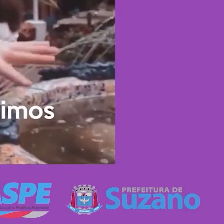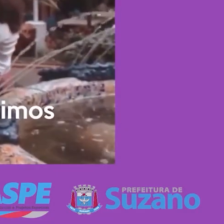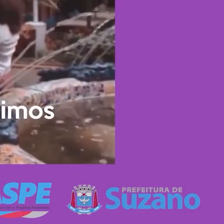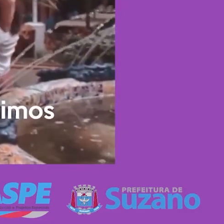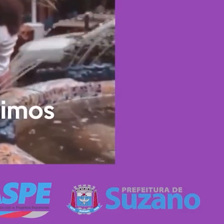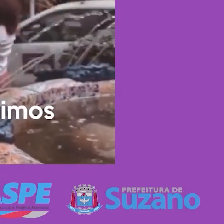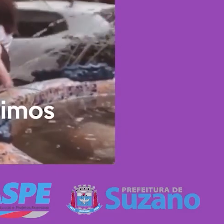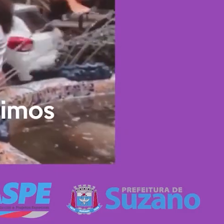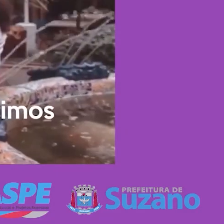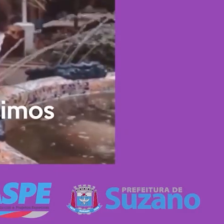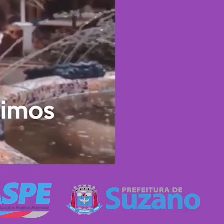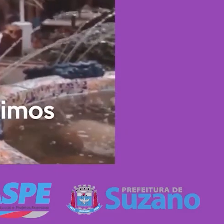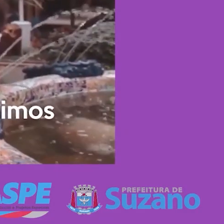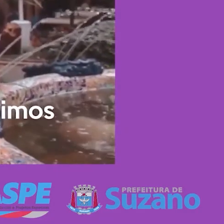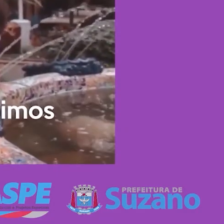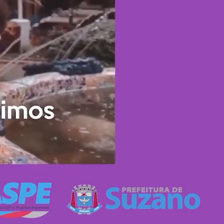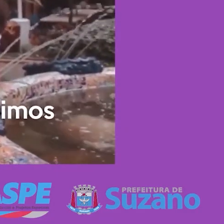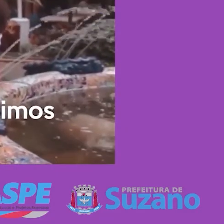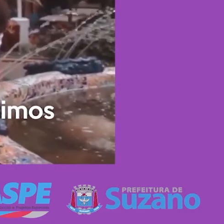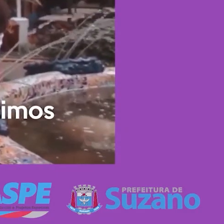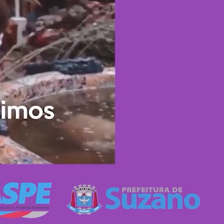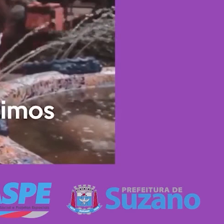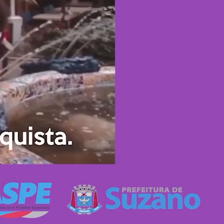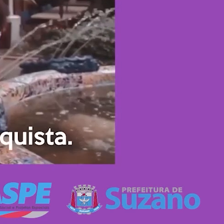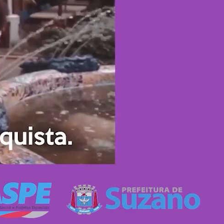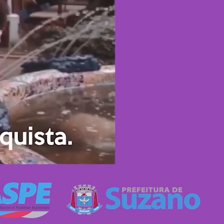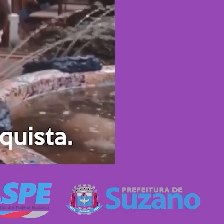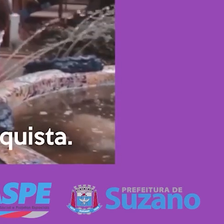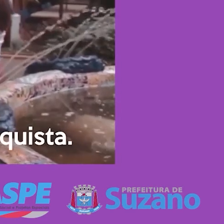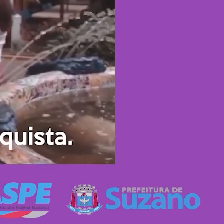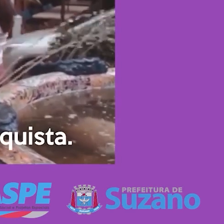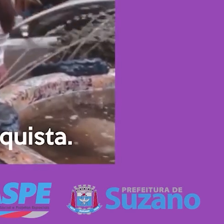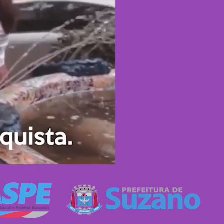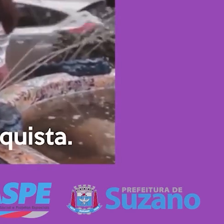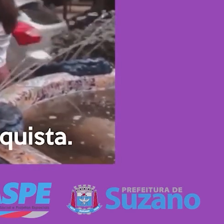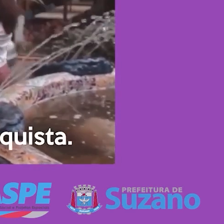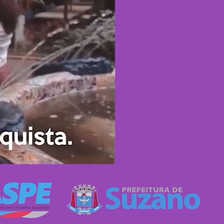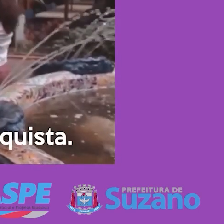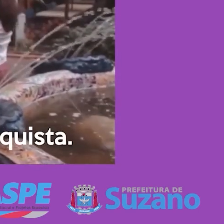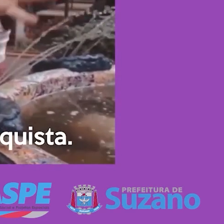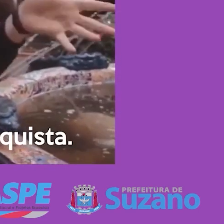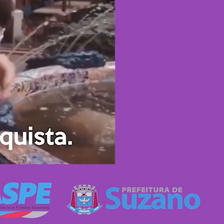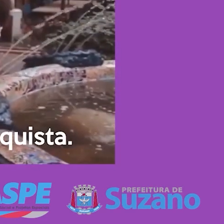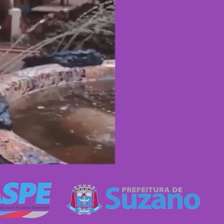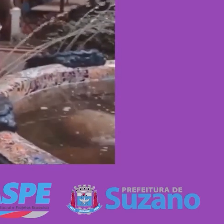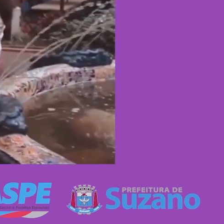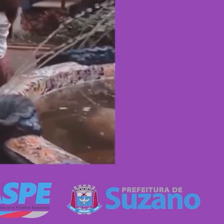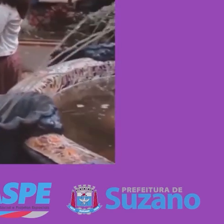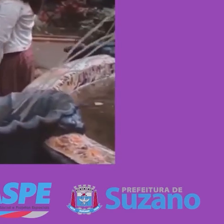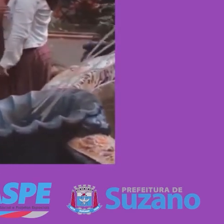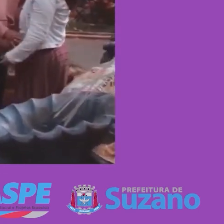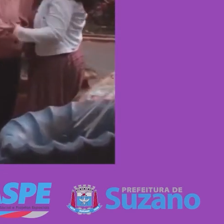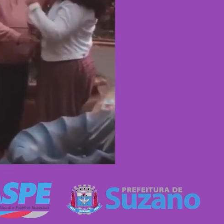Mas hoje as coisas são diferentes. Conseguimos ultrapassar alguns obstáculos. E o direito de usar a Libras é a nossa maior